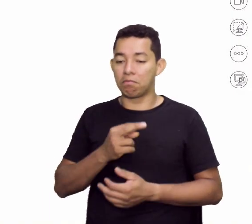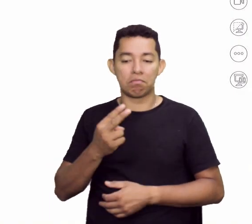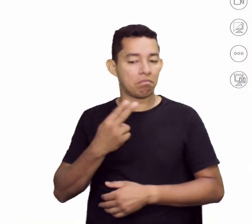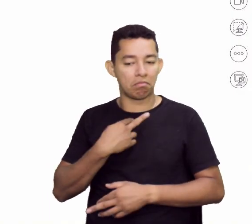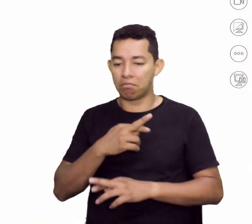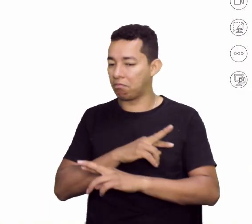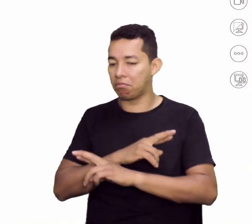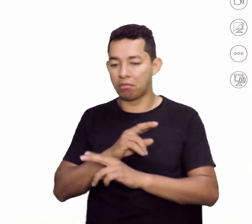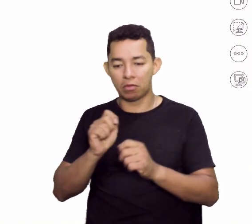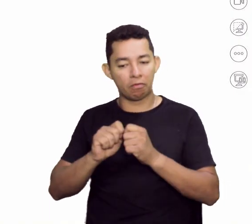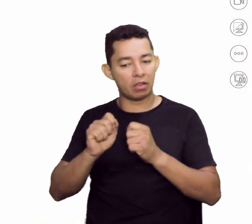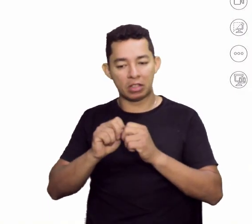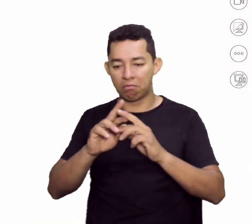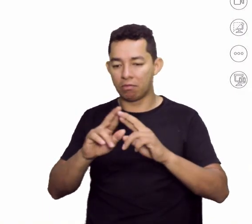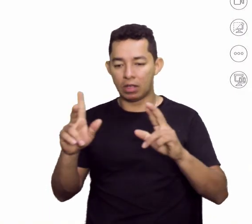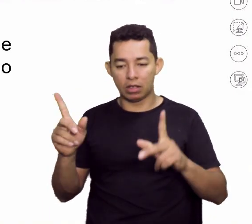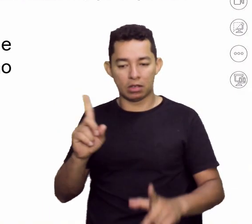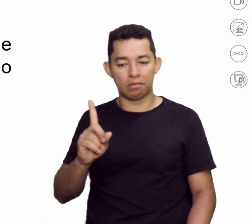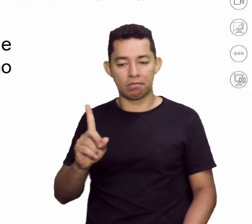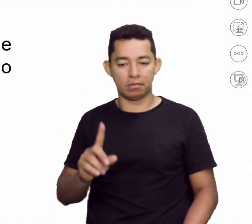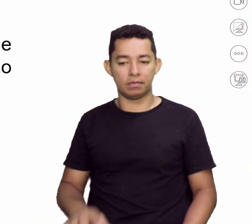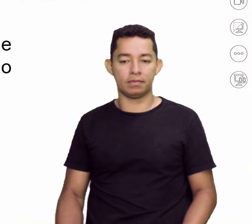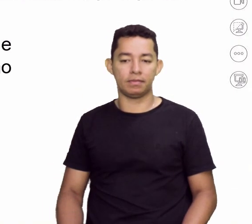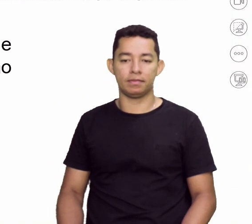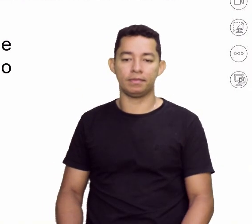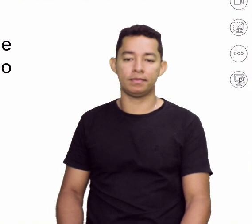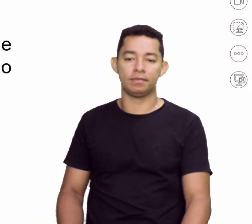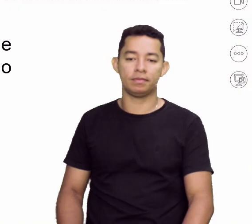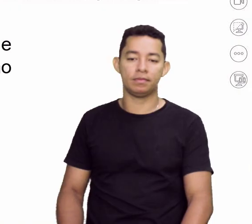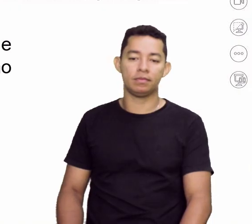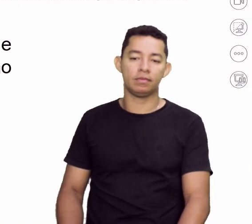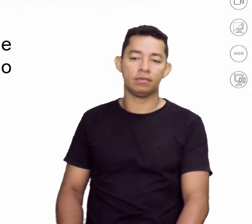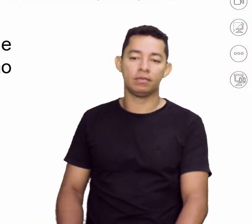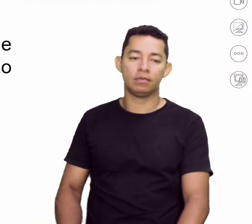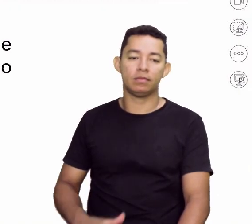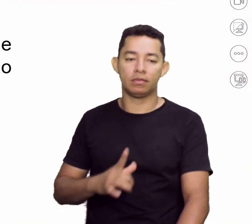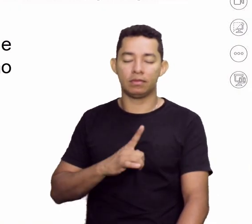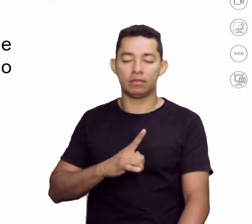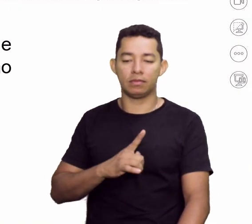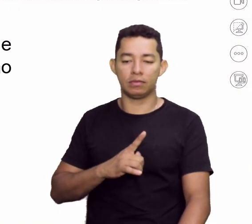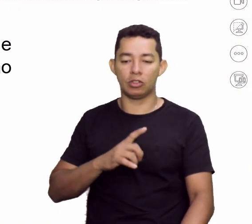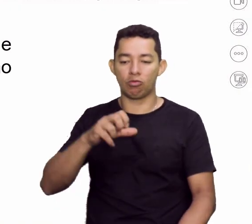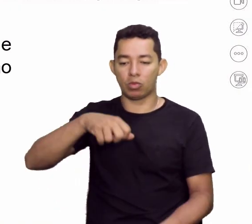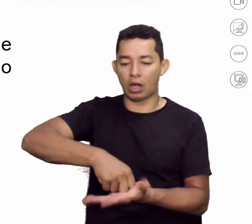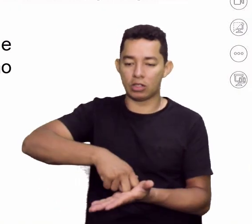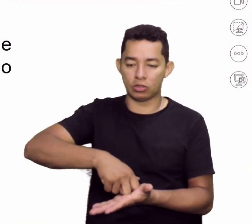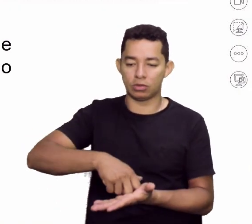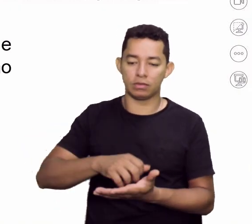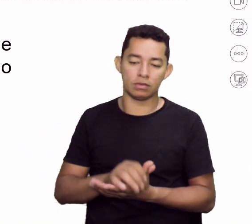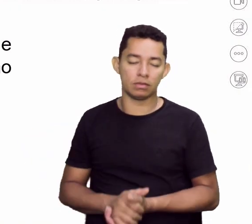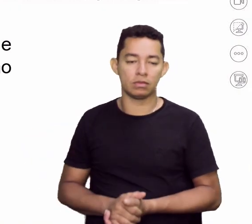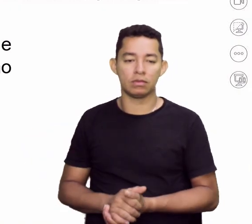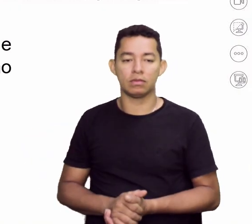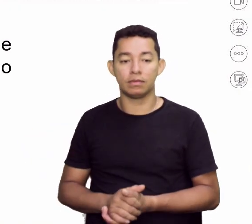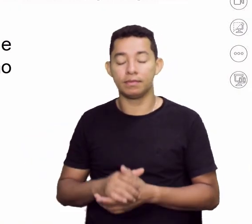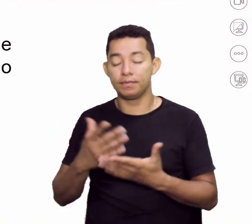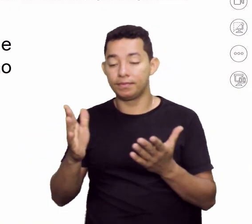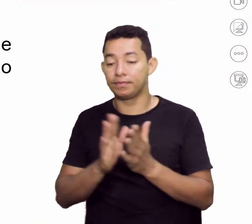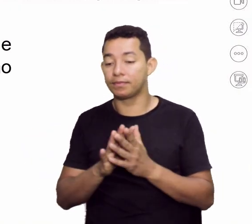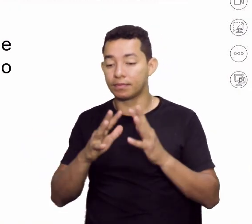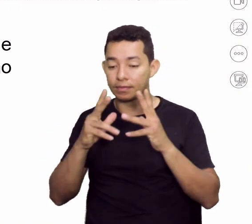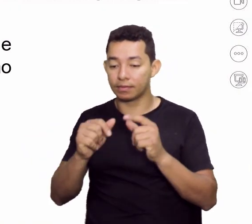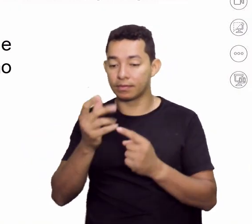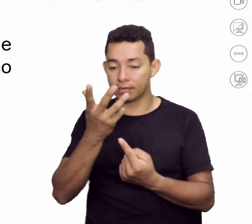problema, muito problema, né? Tinha uma punição terrível. Então, toda a arte egípcia,